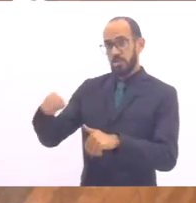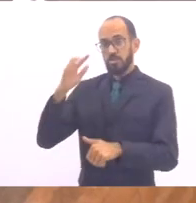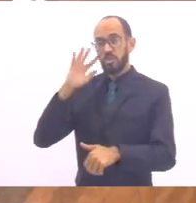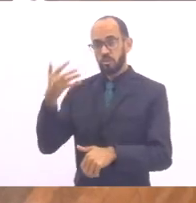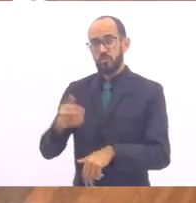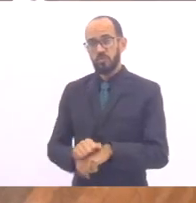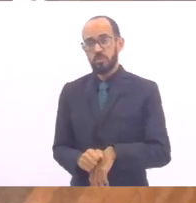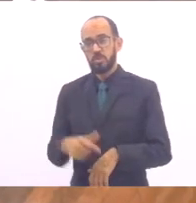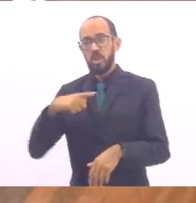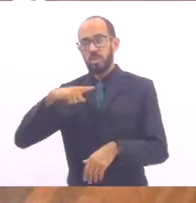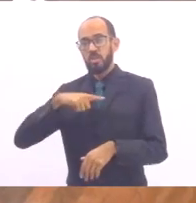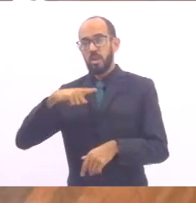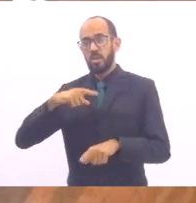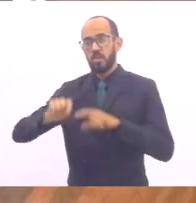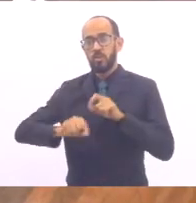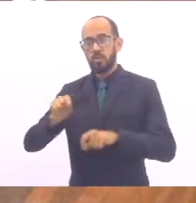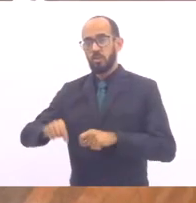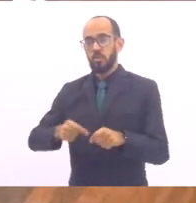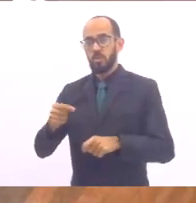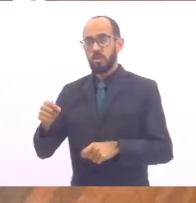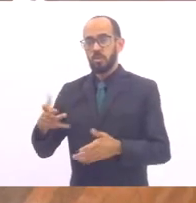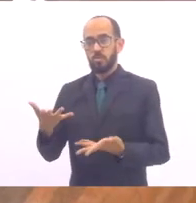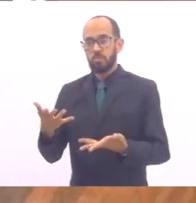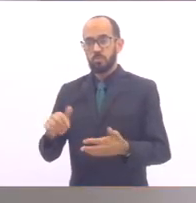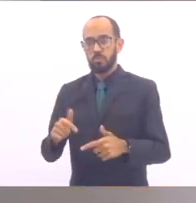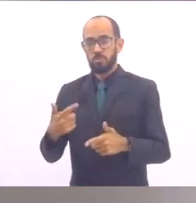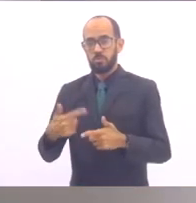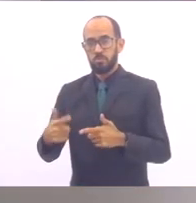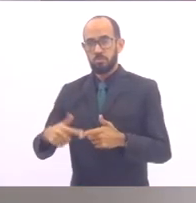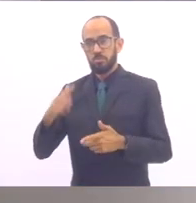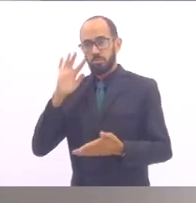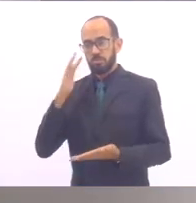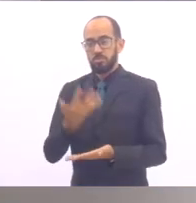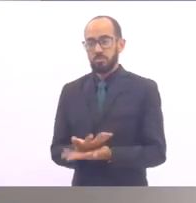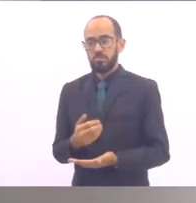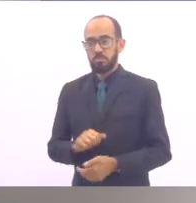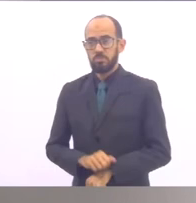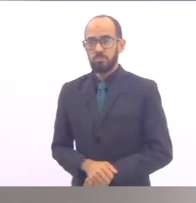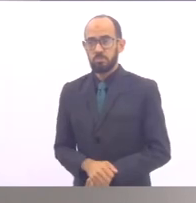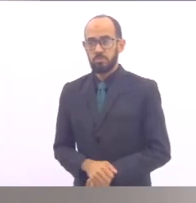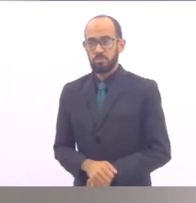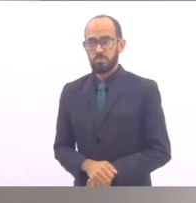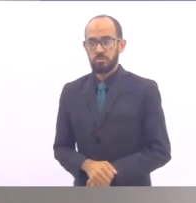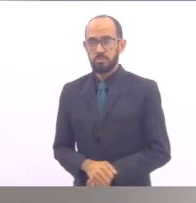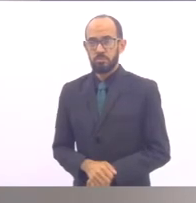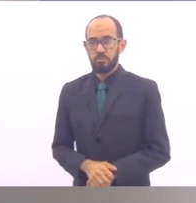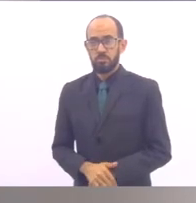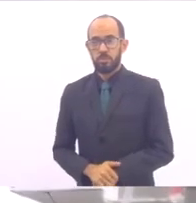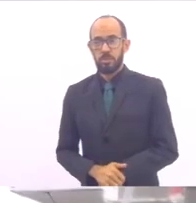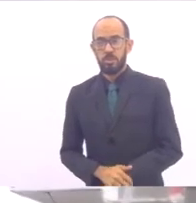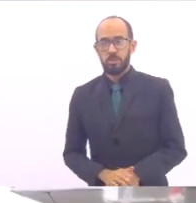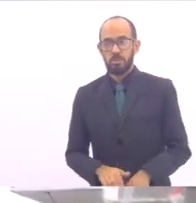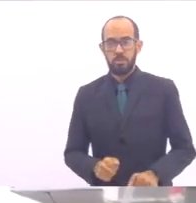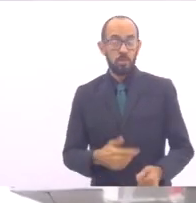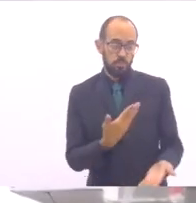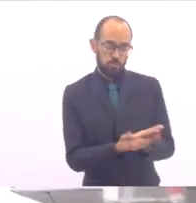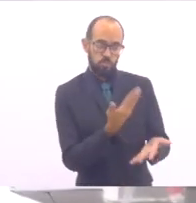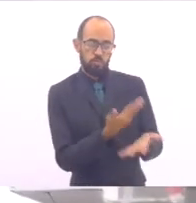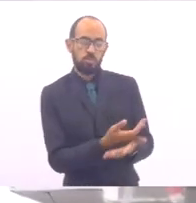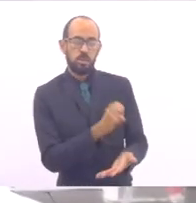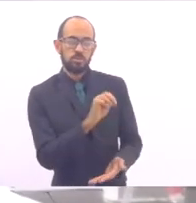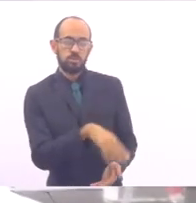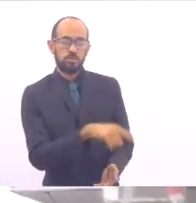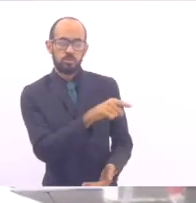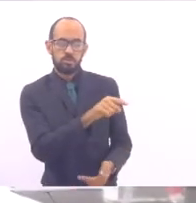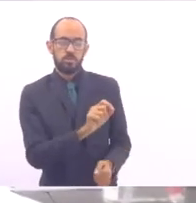ter uma coisa realmente que só vai fazer acontecer. Aí seria o chicote e a cenoura, como disse a Denise. Vamos estudar isso. Mas é uma boa ideia. É